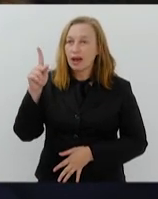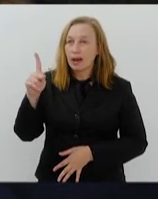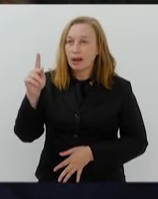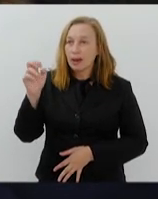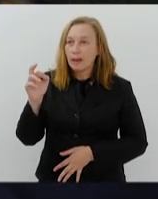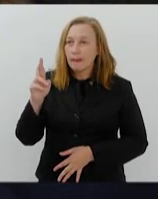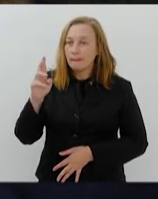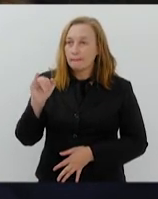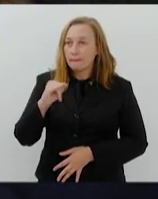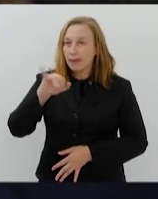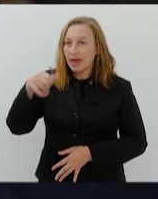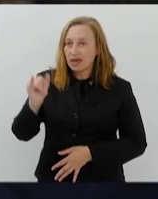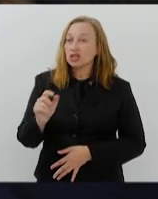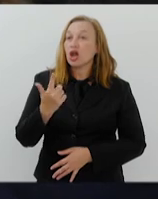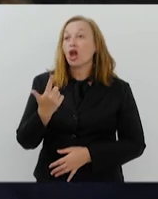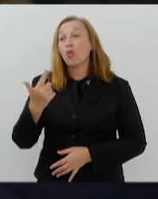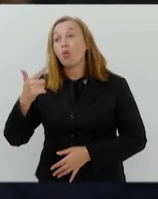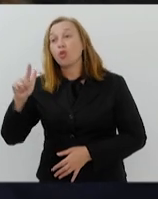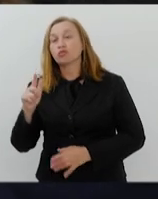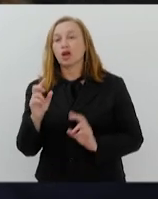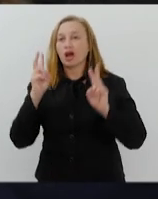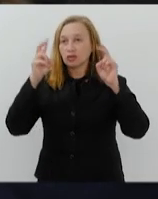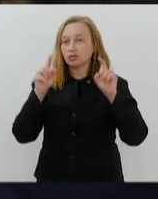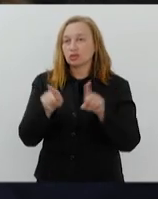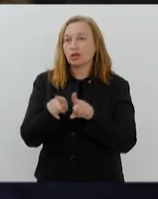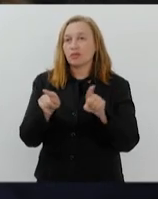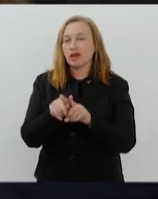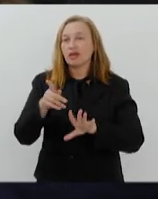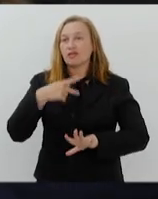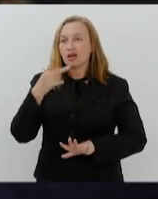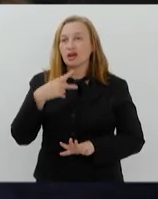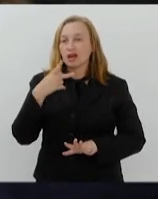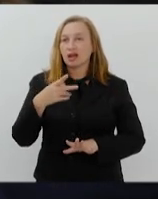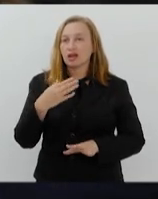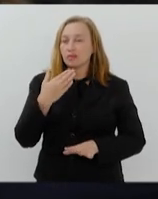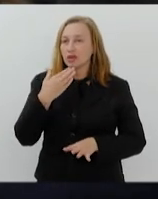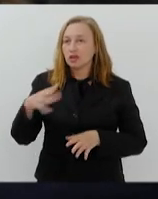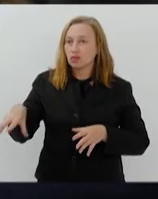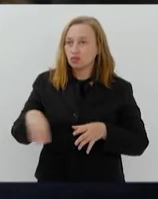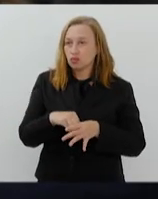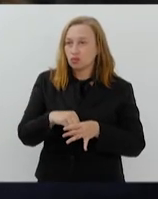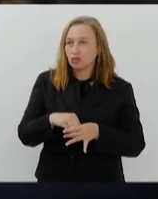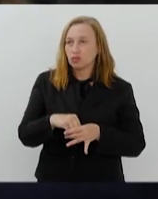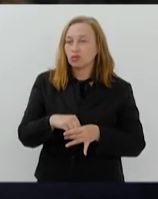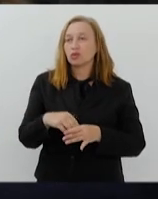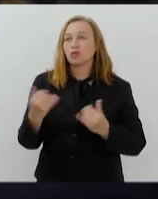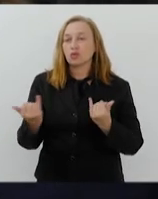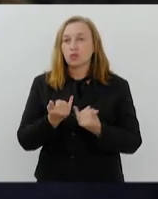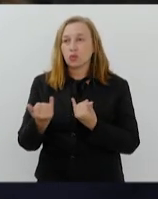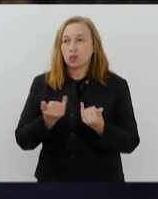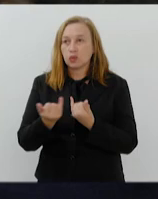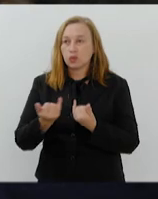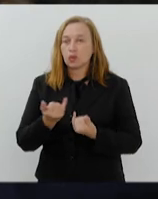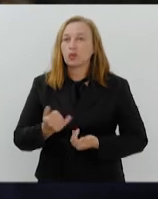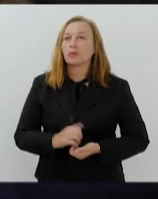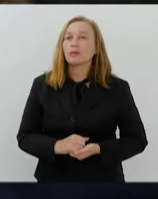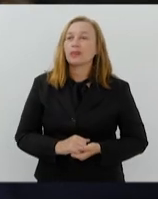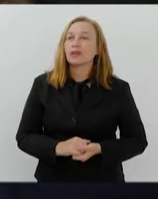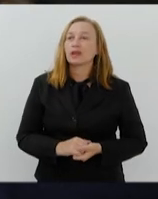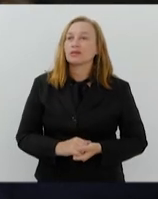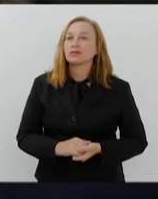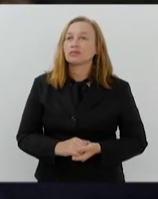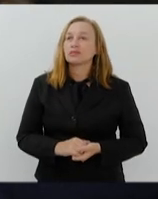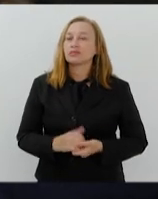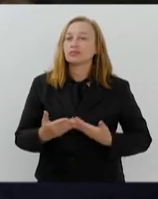será o próxim o outro assunto que eu queria falar e reiterar aí nos requerimentos que vossa excelência pediu de informação que vai ser eh